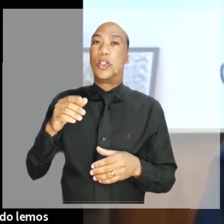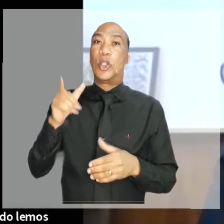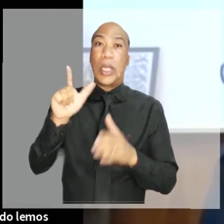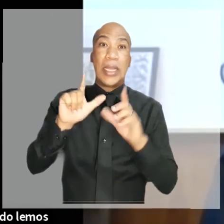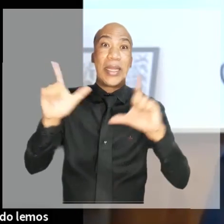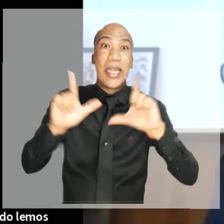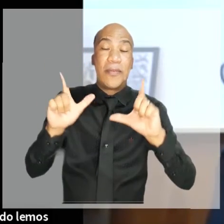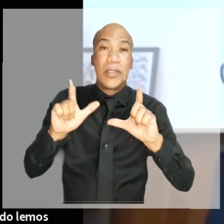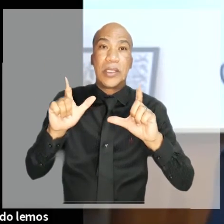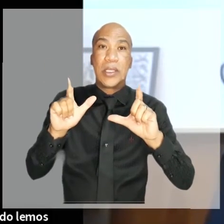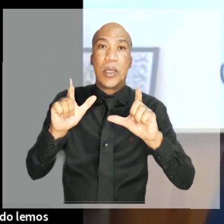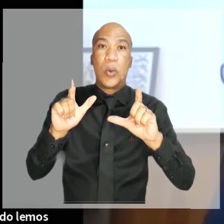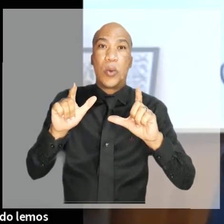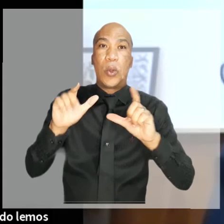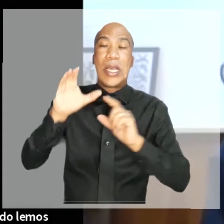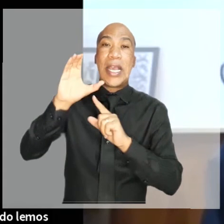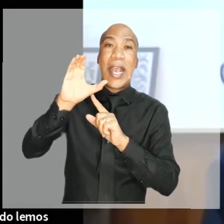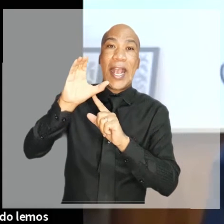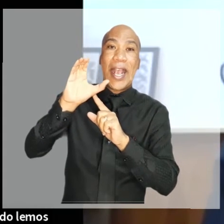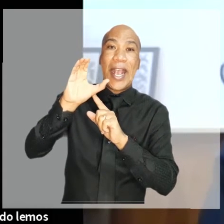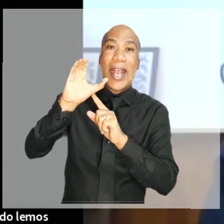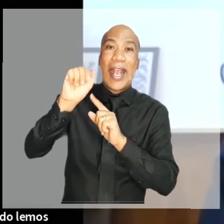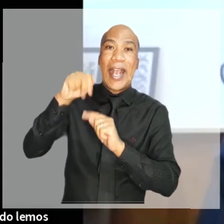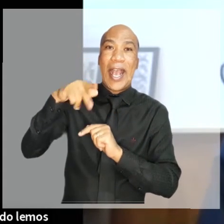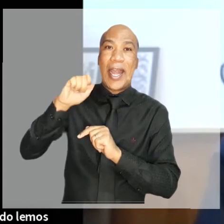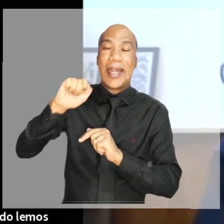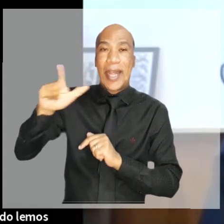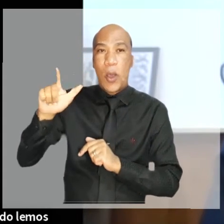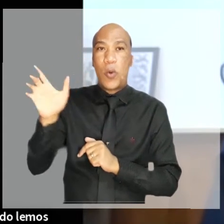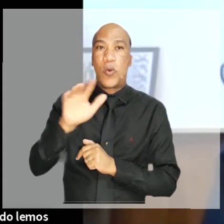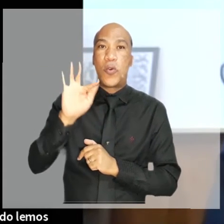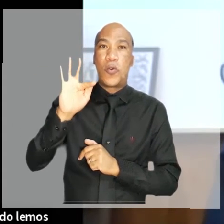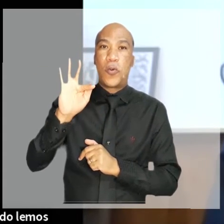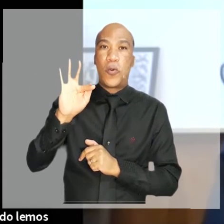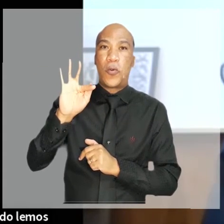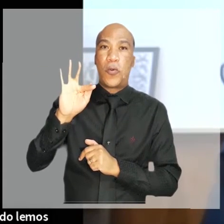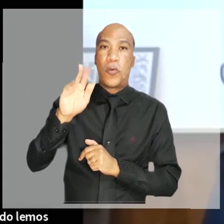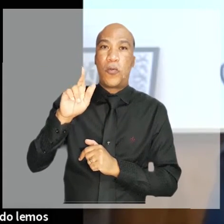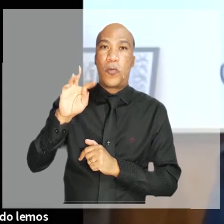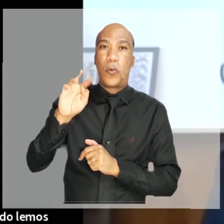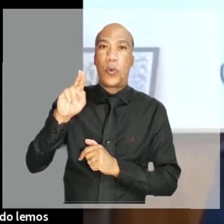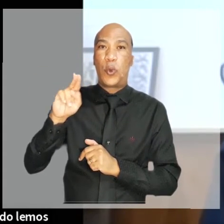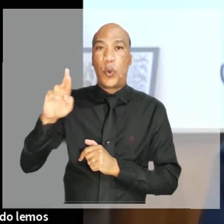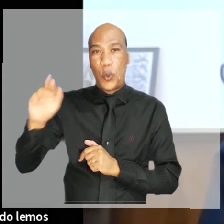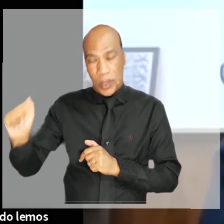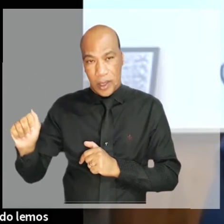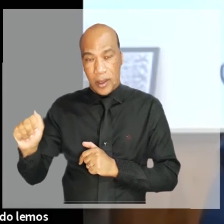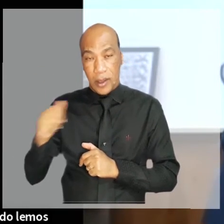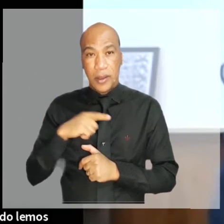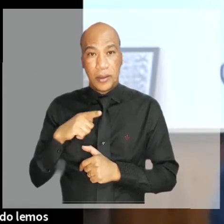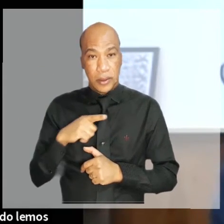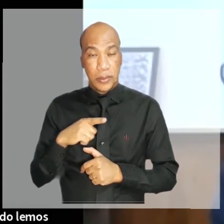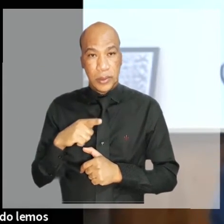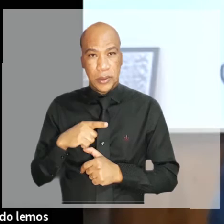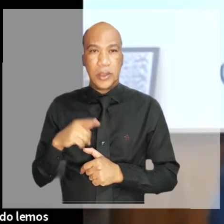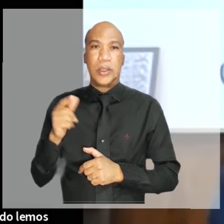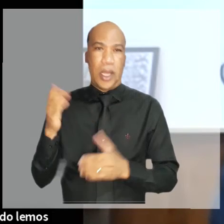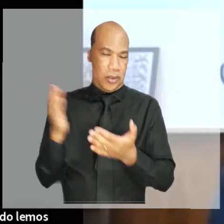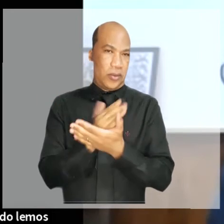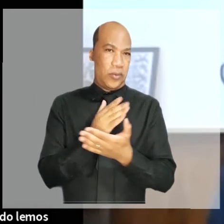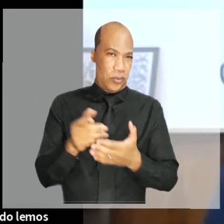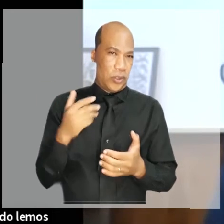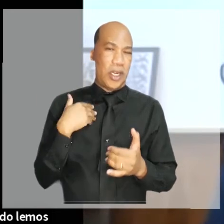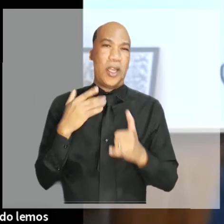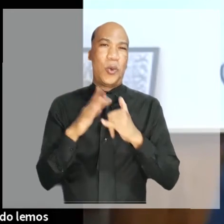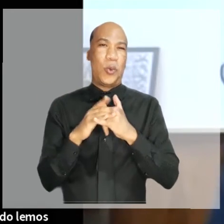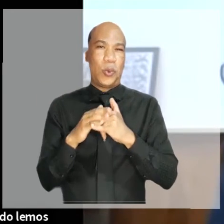estão no YouTube, deve estar no Globoplay também. E então, assim, a primeira e a segunda